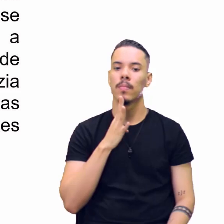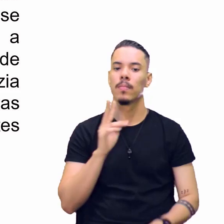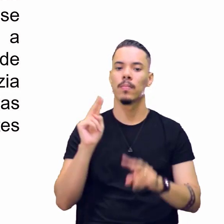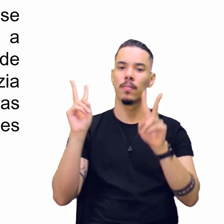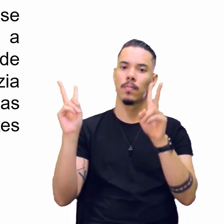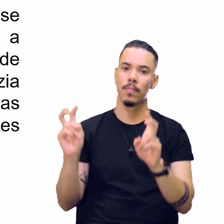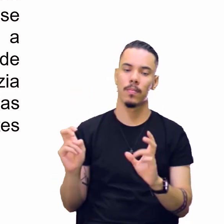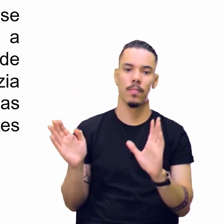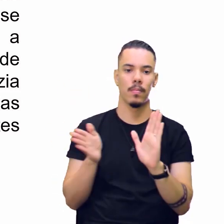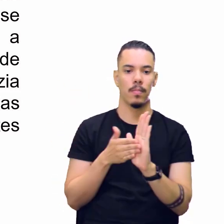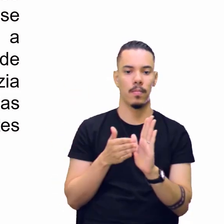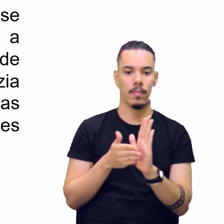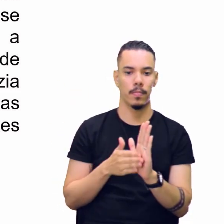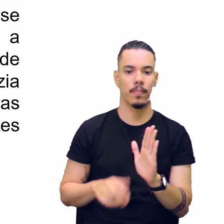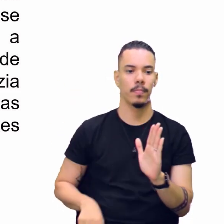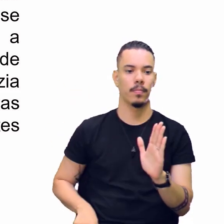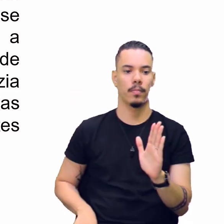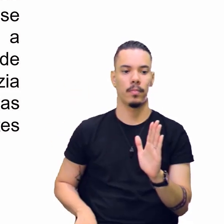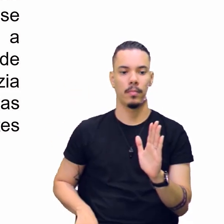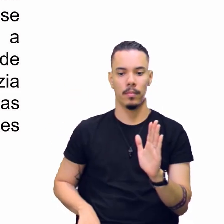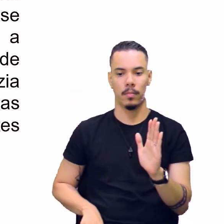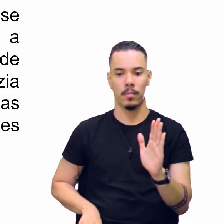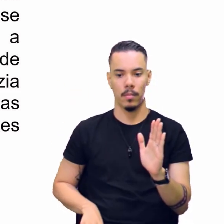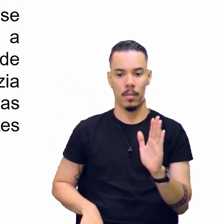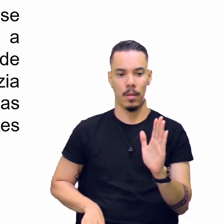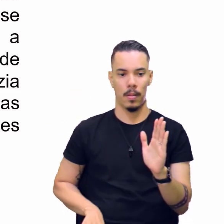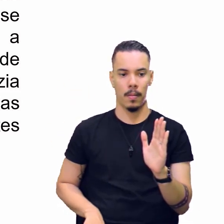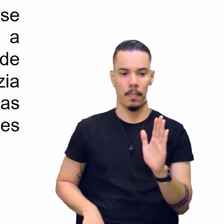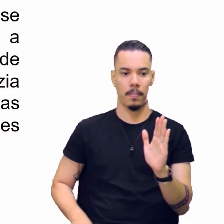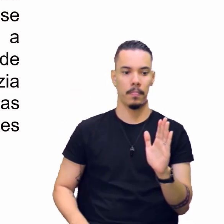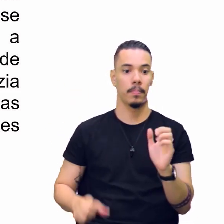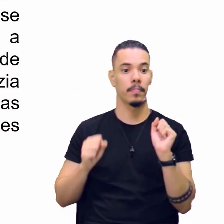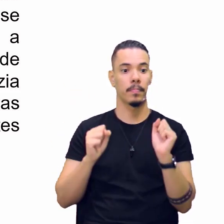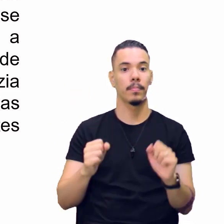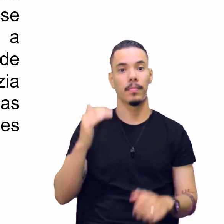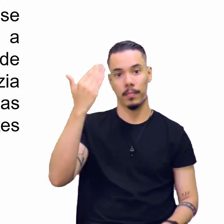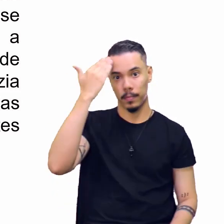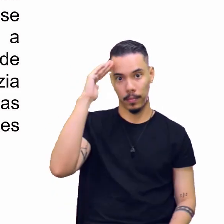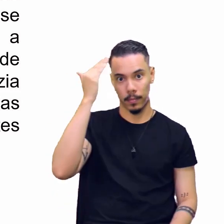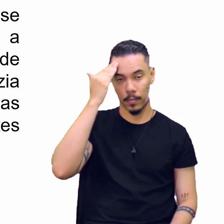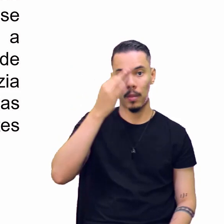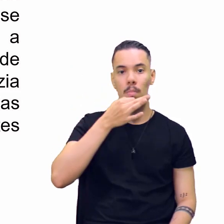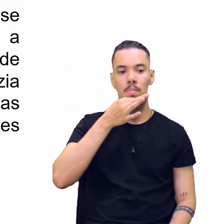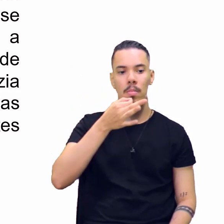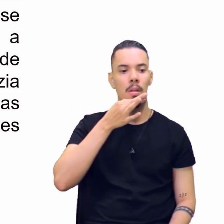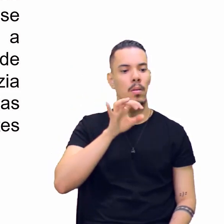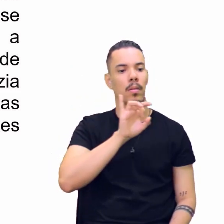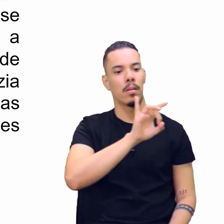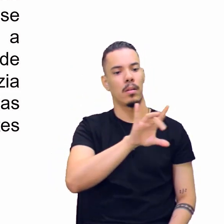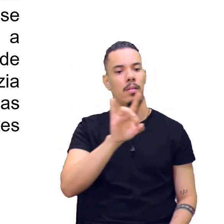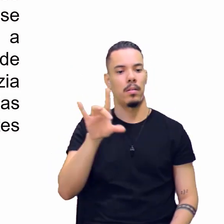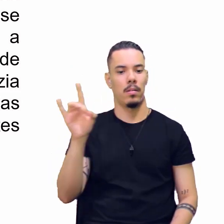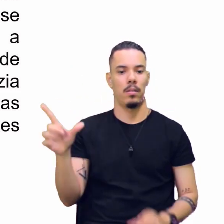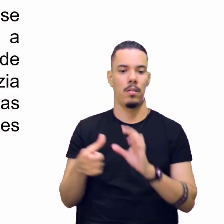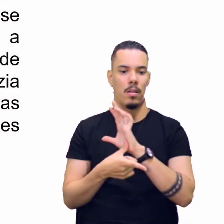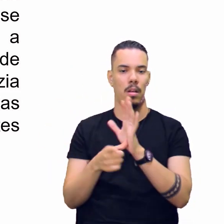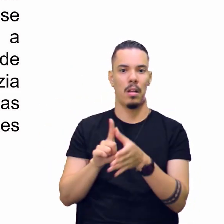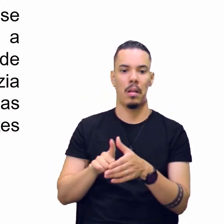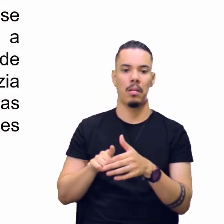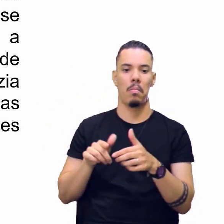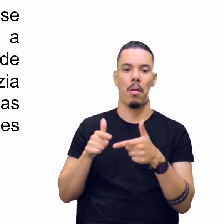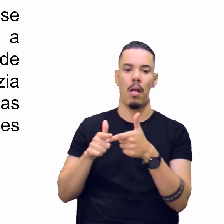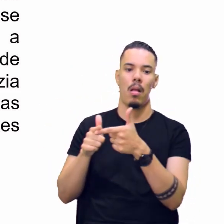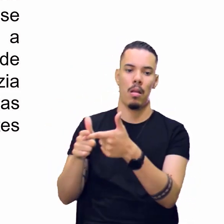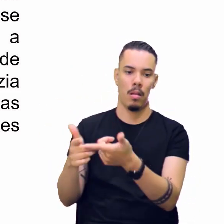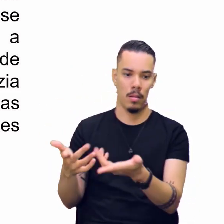em pauta e ter disposição de entender o ponto de vista alheio antes de desqualificá-lo.